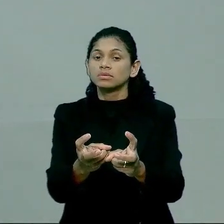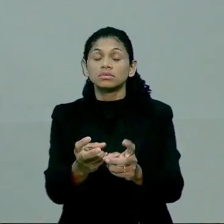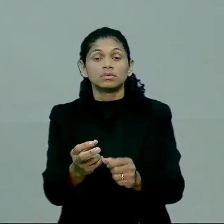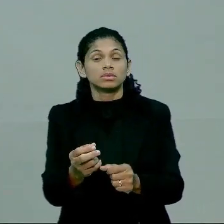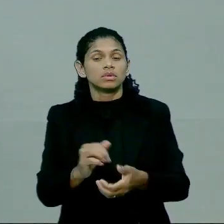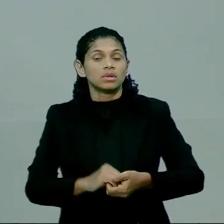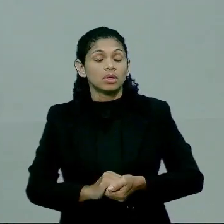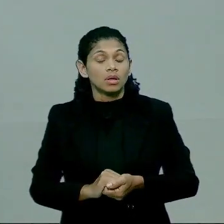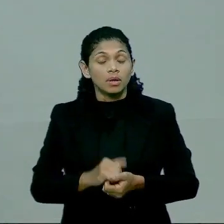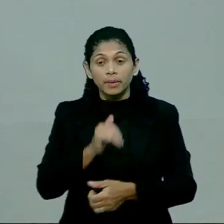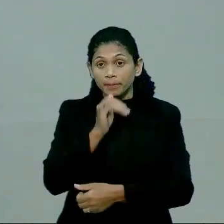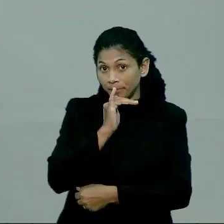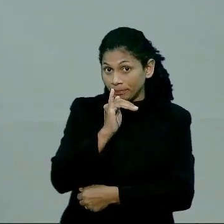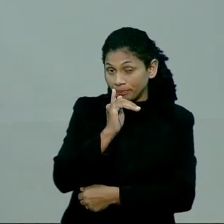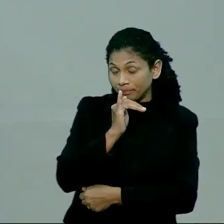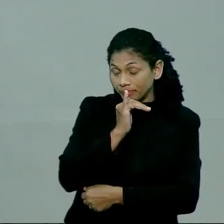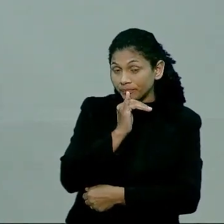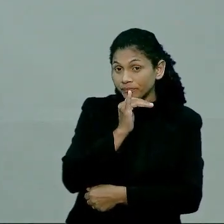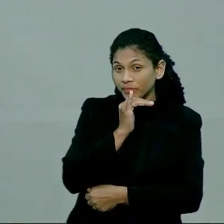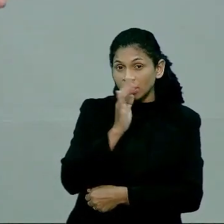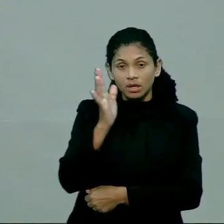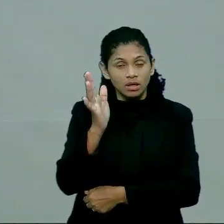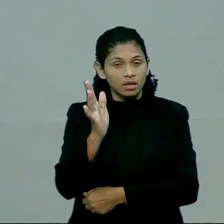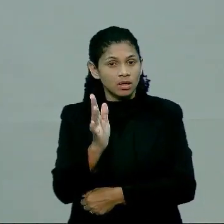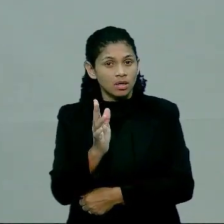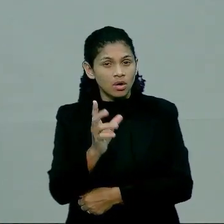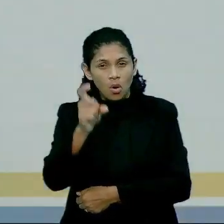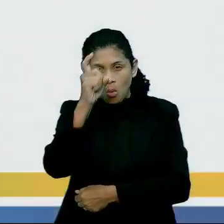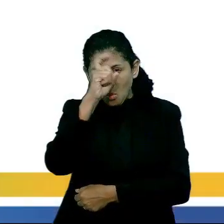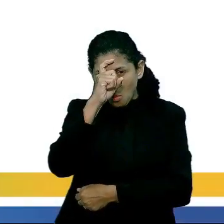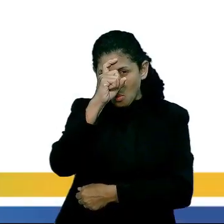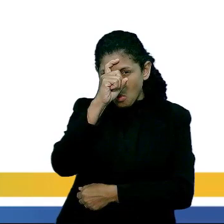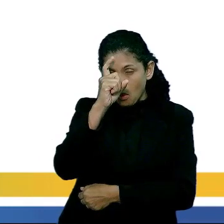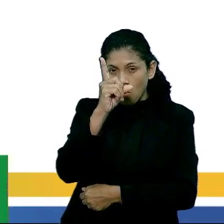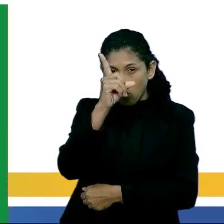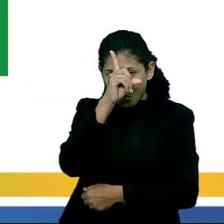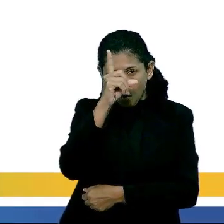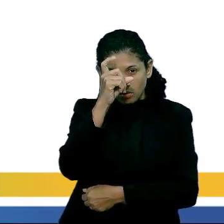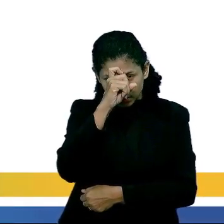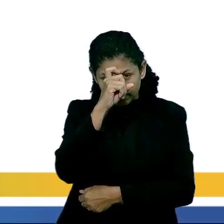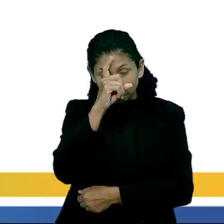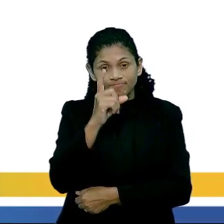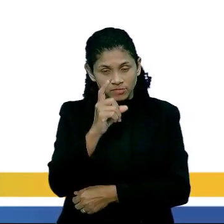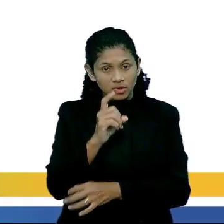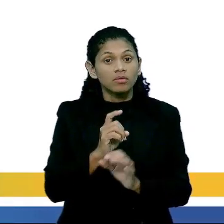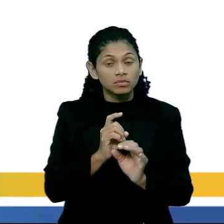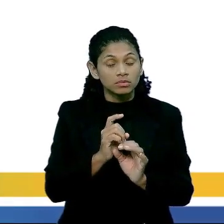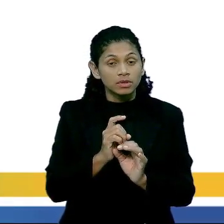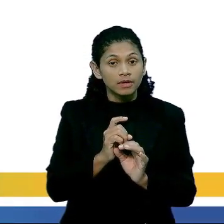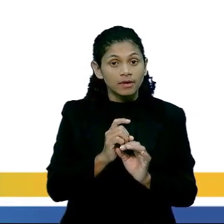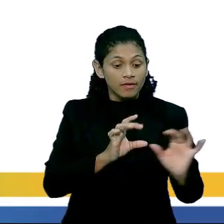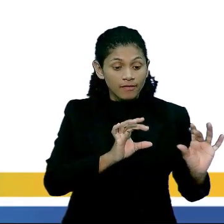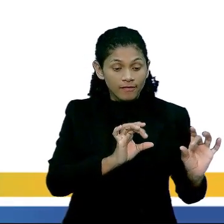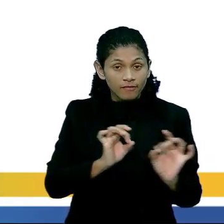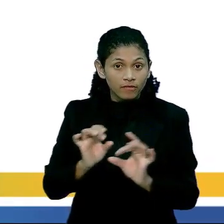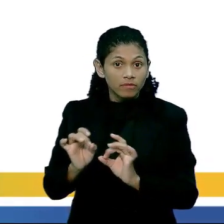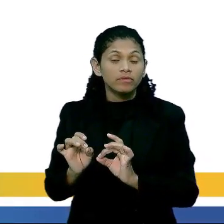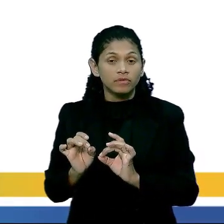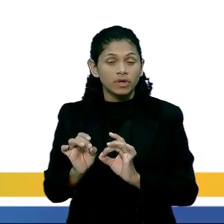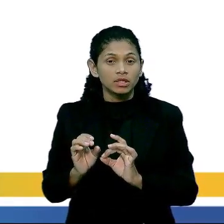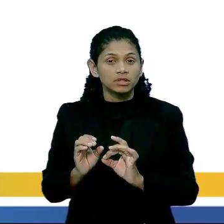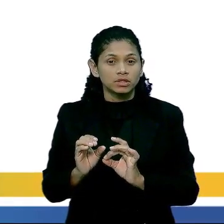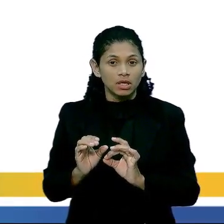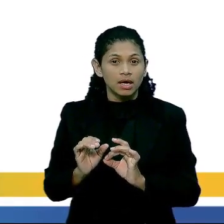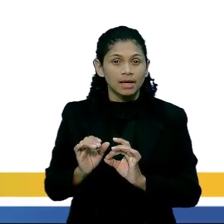campanhas publicitárias onde a intenção é vender uma ideia E aí nós temos né as